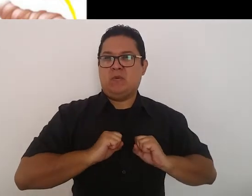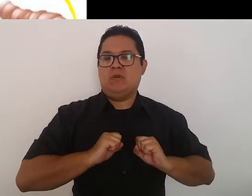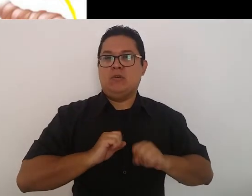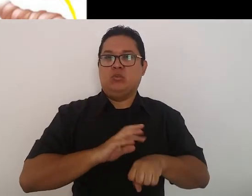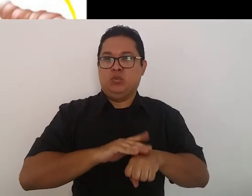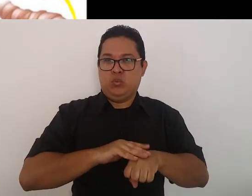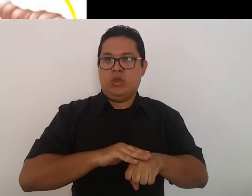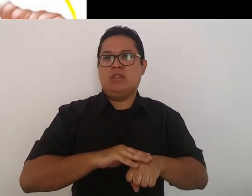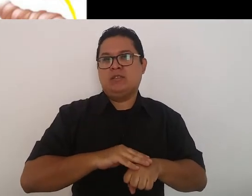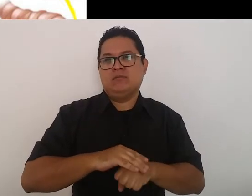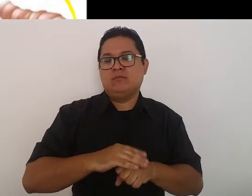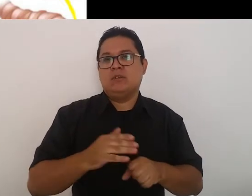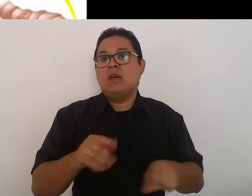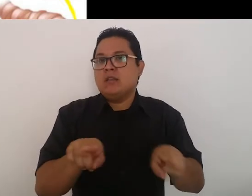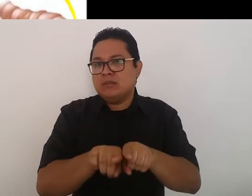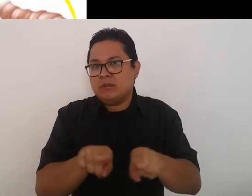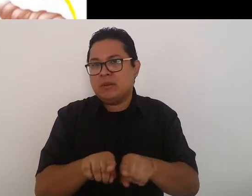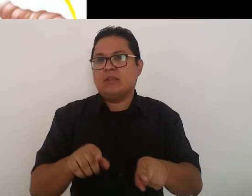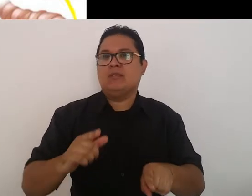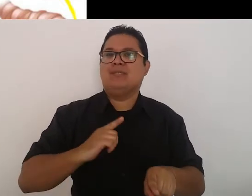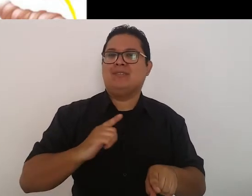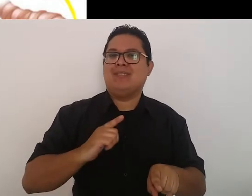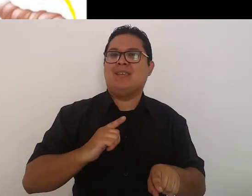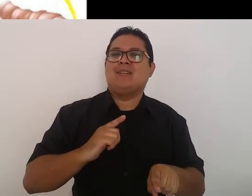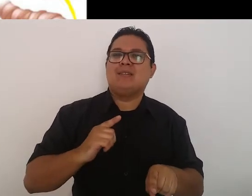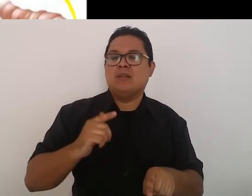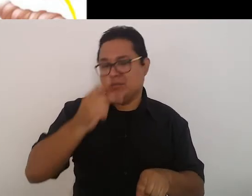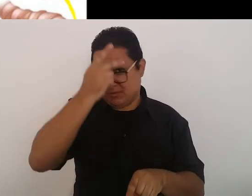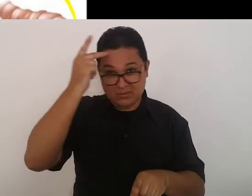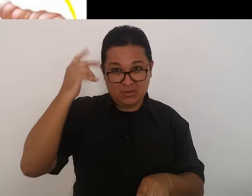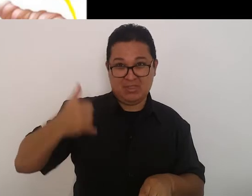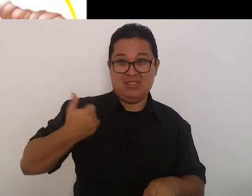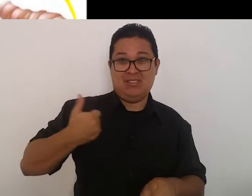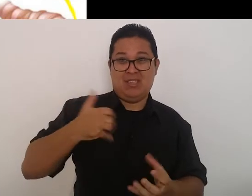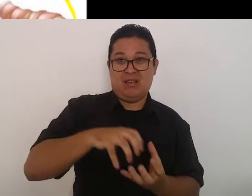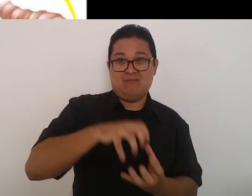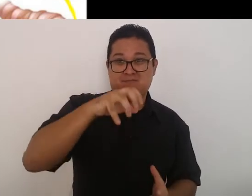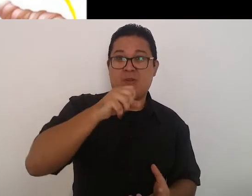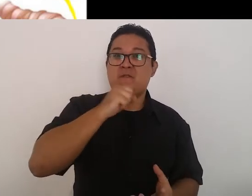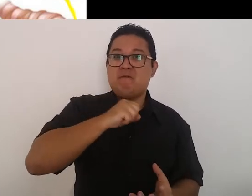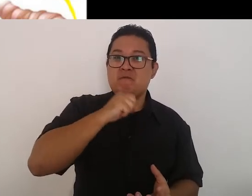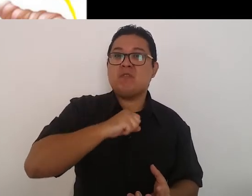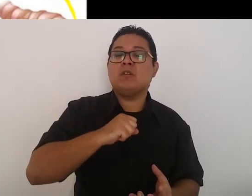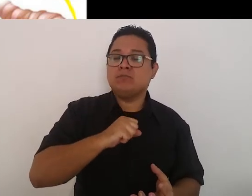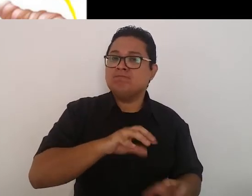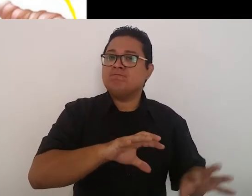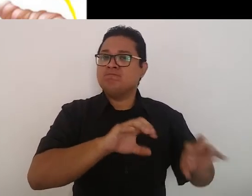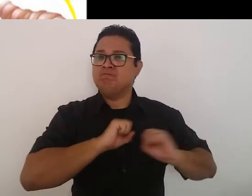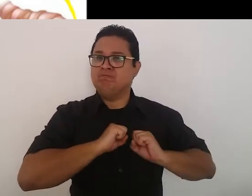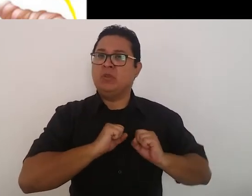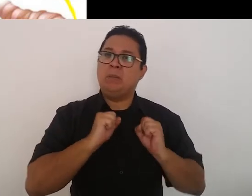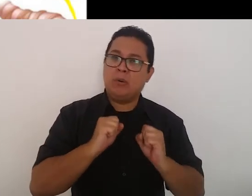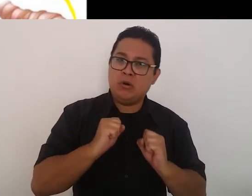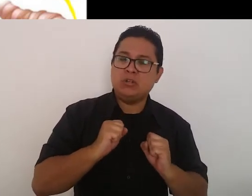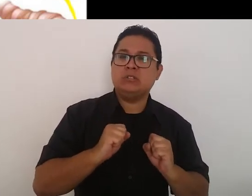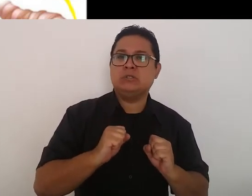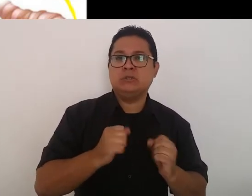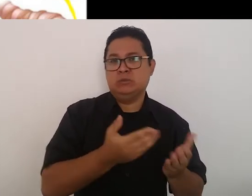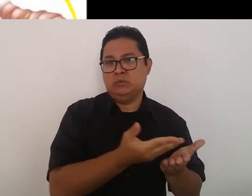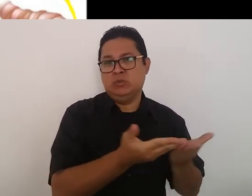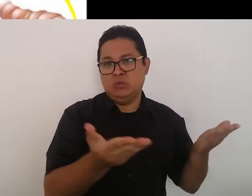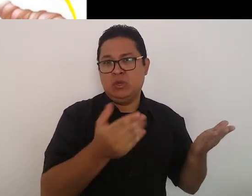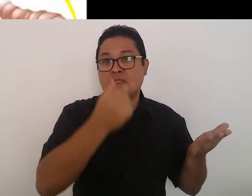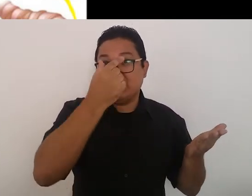as pessoas mais velhas, né? Os mais idosos acabam sendo mais suscetíveis a essas doenças